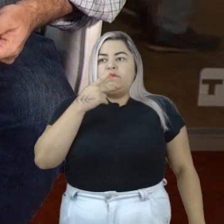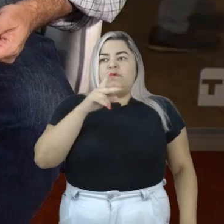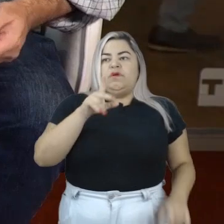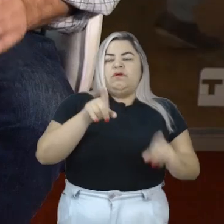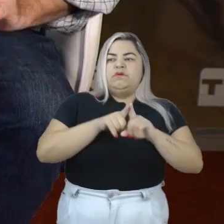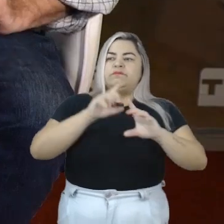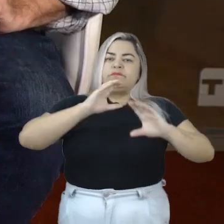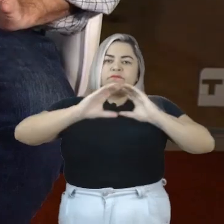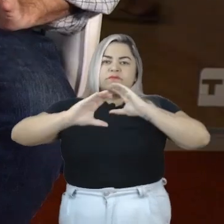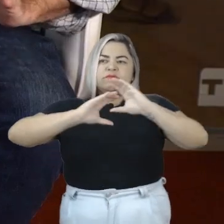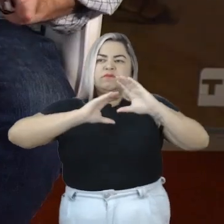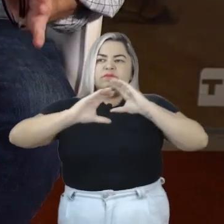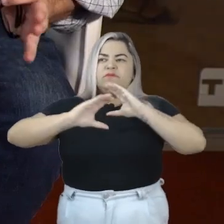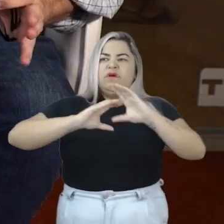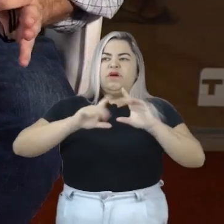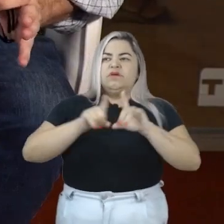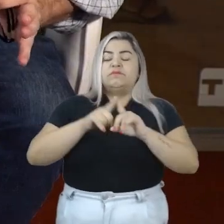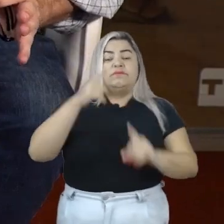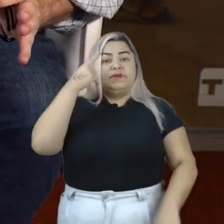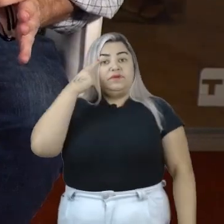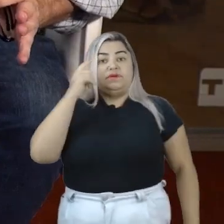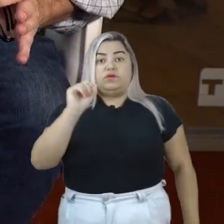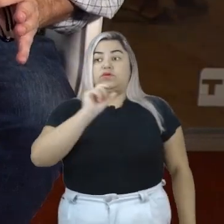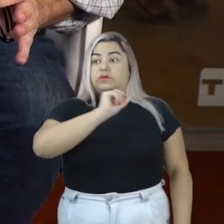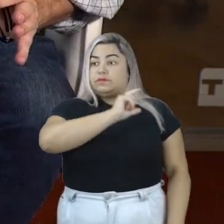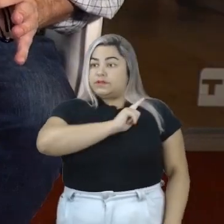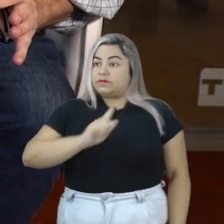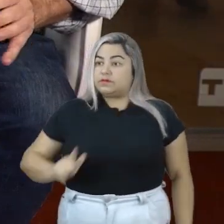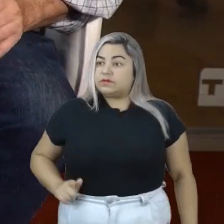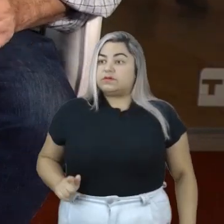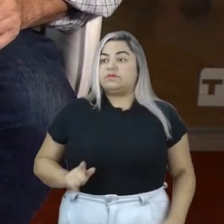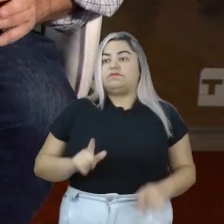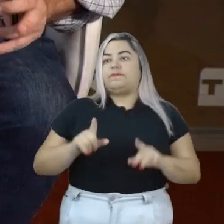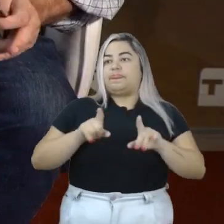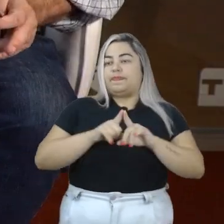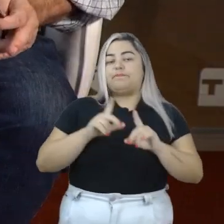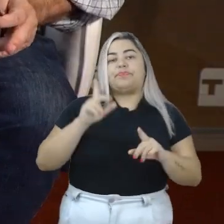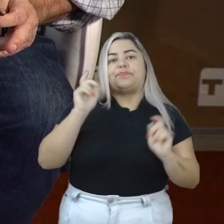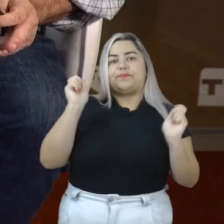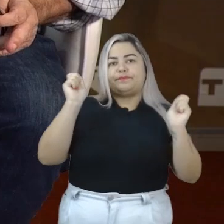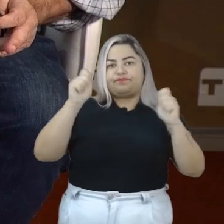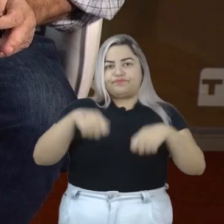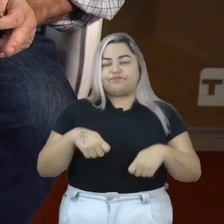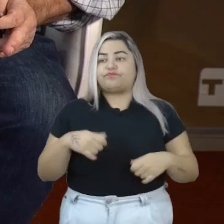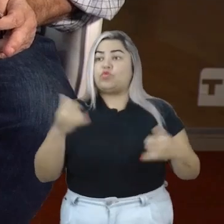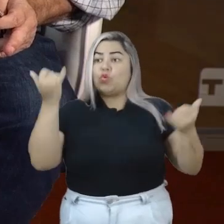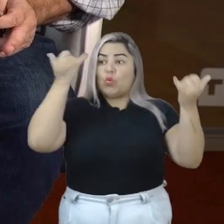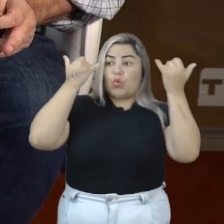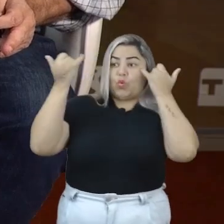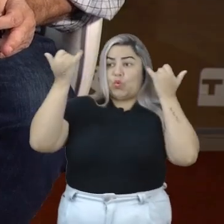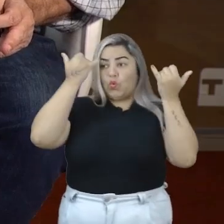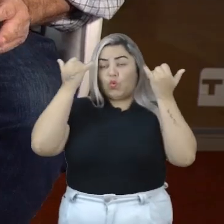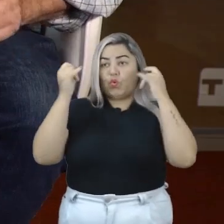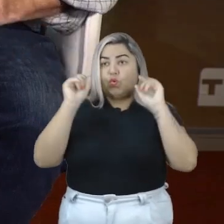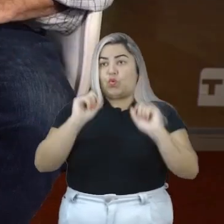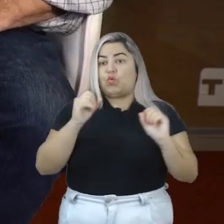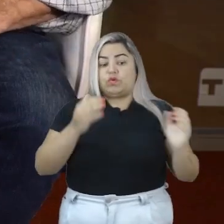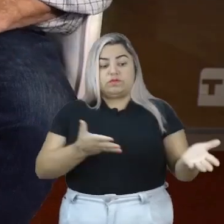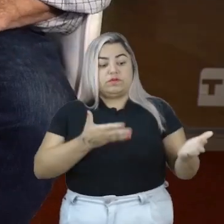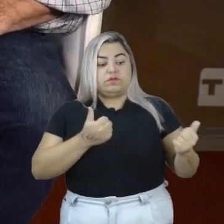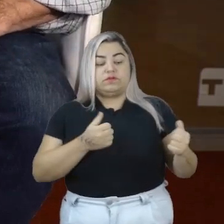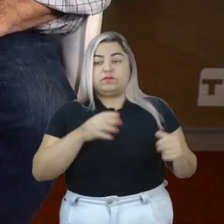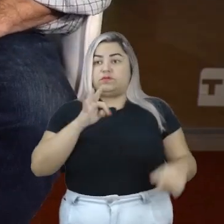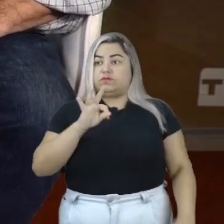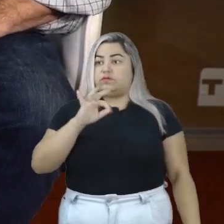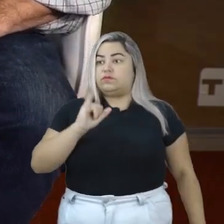de comunicar. E o governo precisa pensar nessa totalidade. Precisa pensar desde o jovem que está no TikTok, até aquele